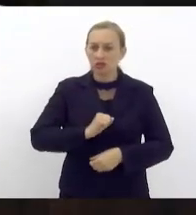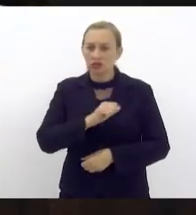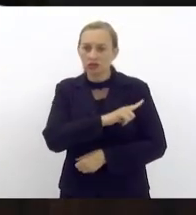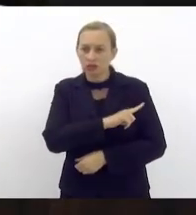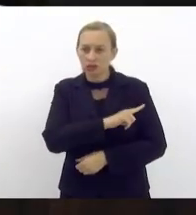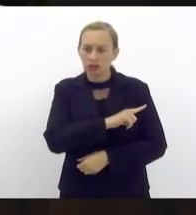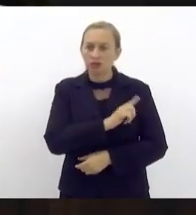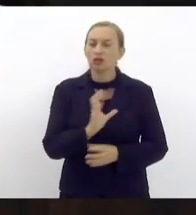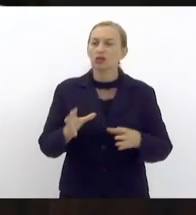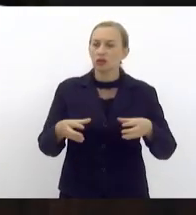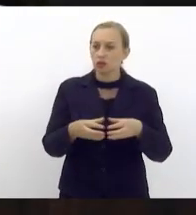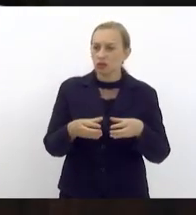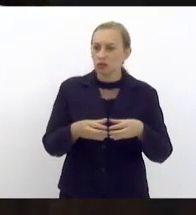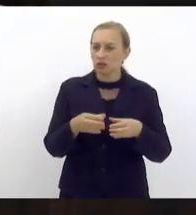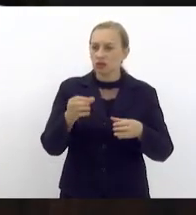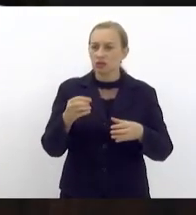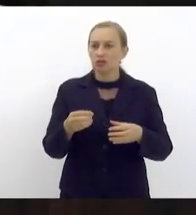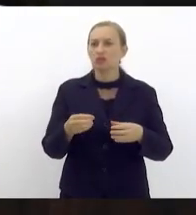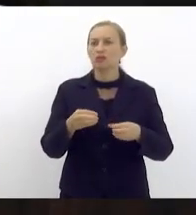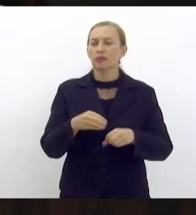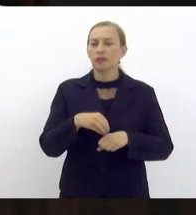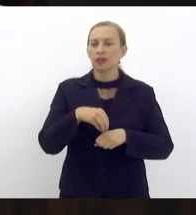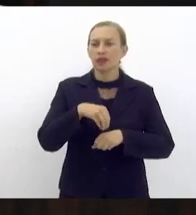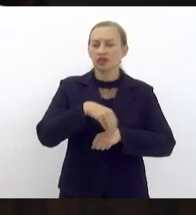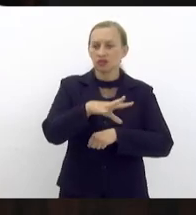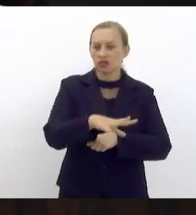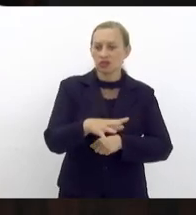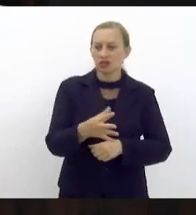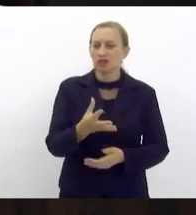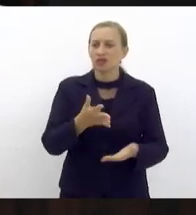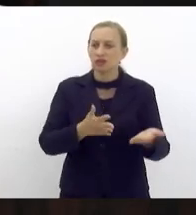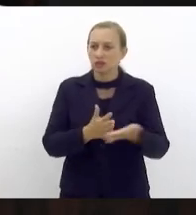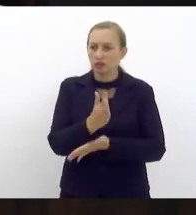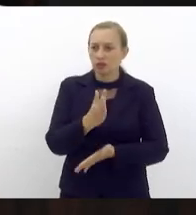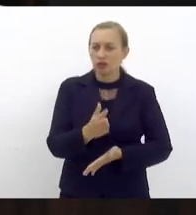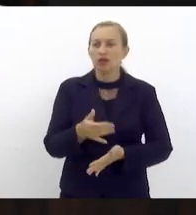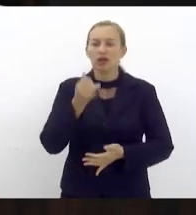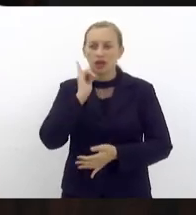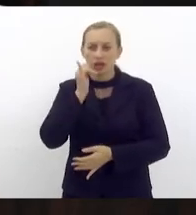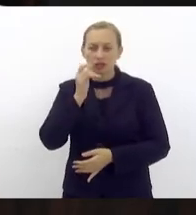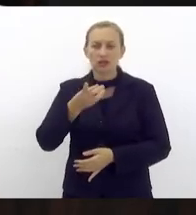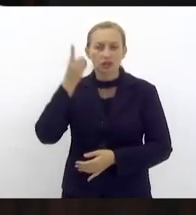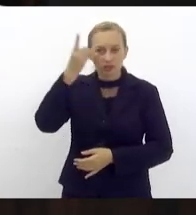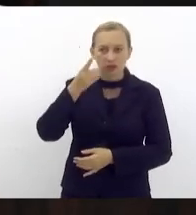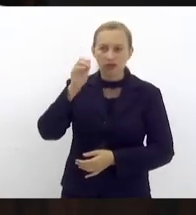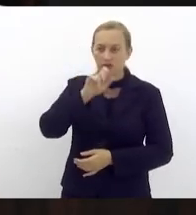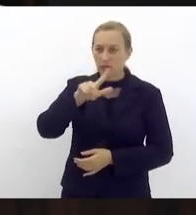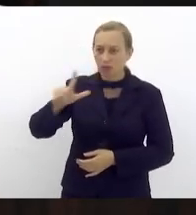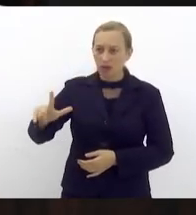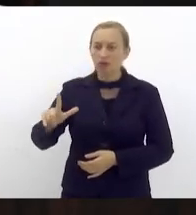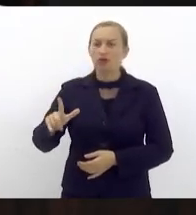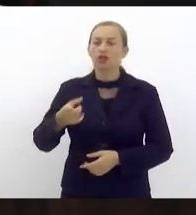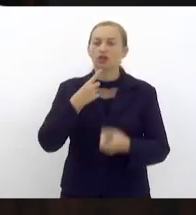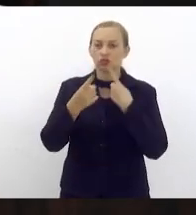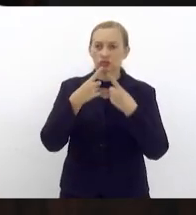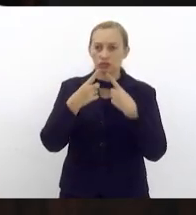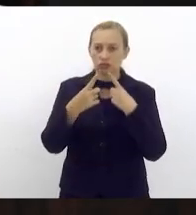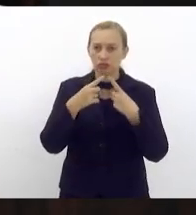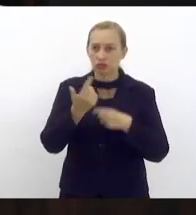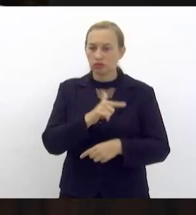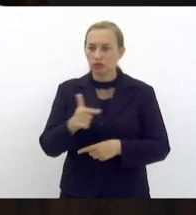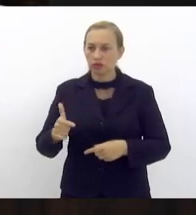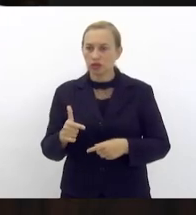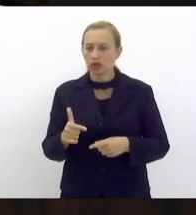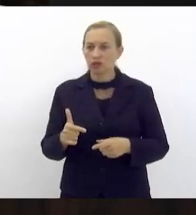parecer da comissão de indicações de legislativas favorável relator Deputado Felipe Pompéu em discussão não